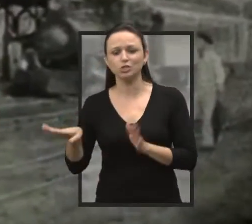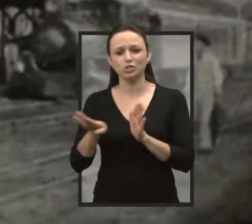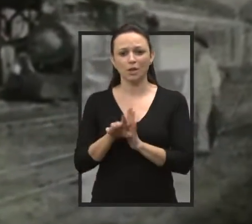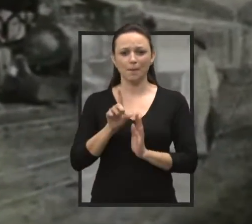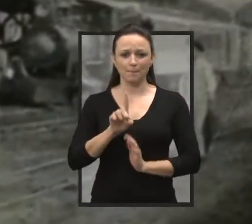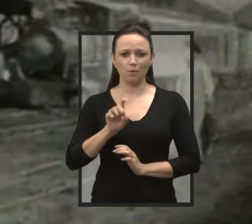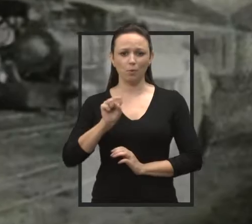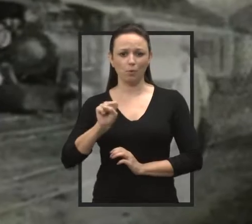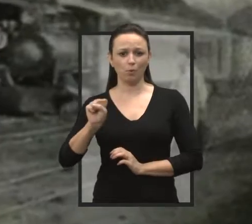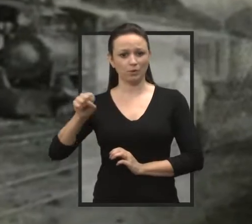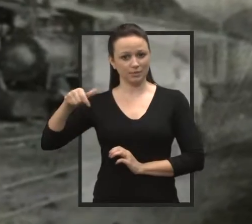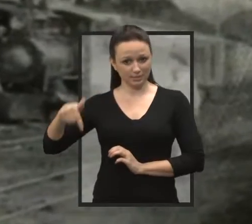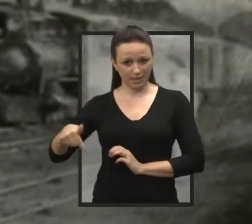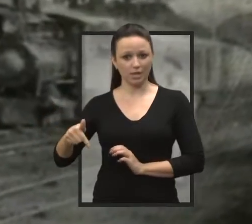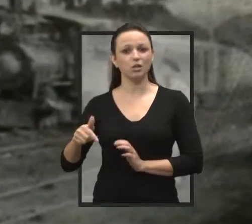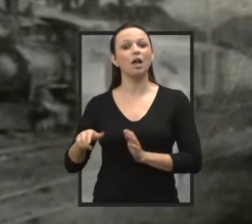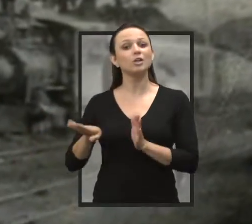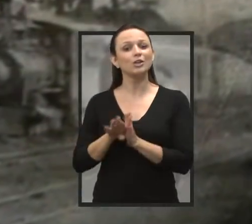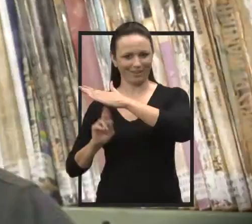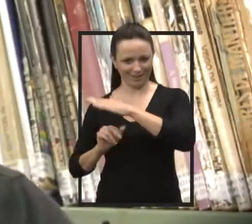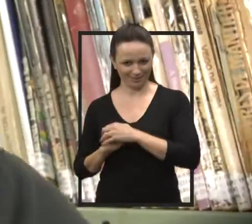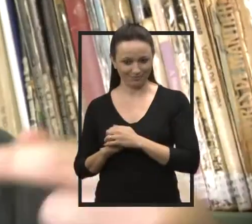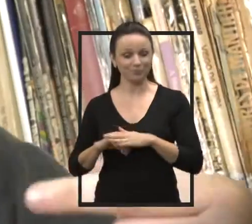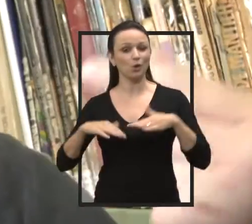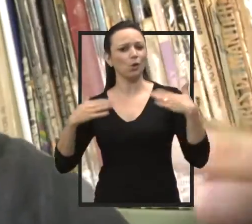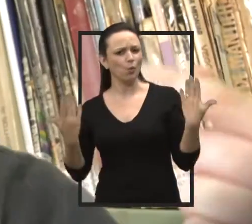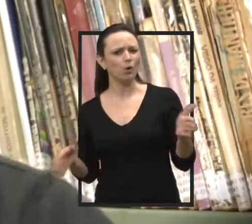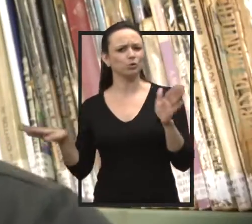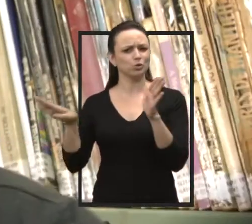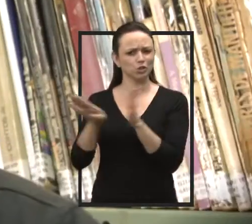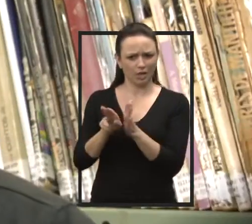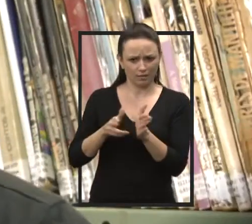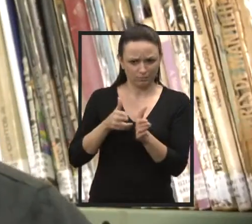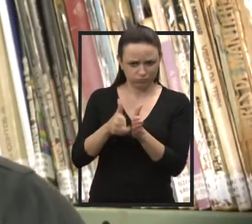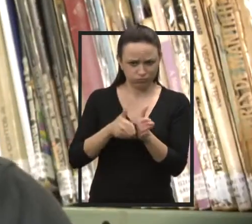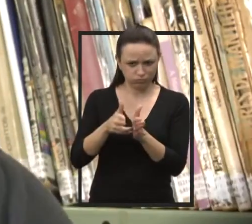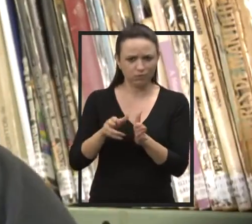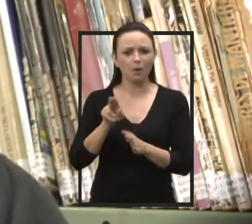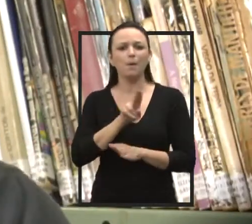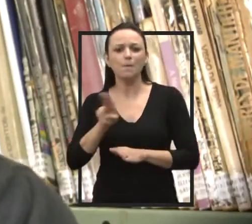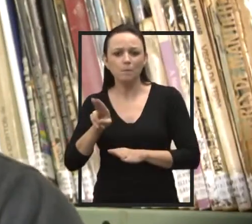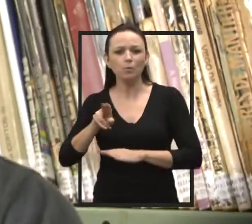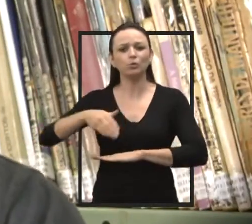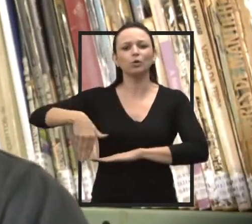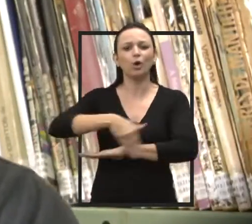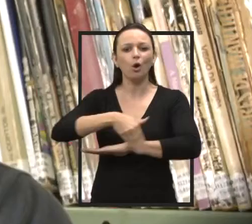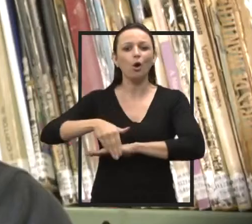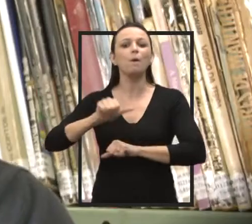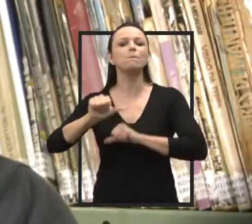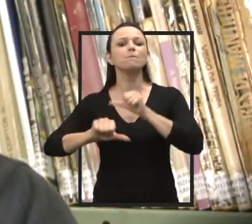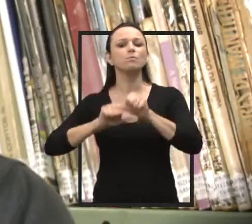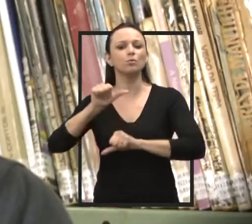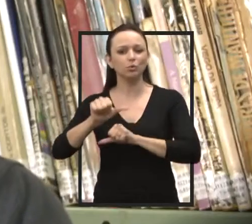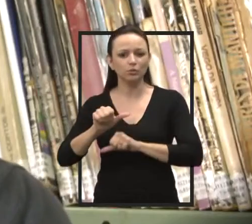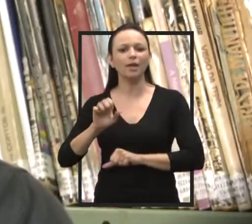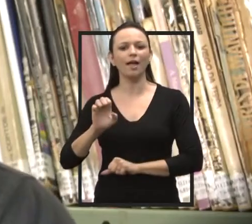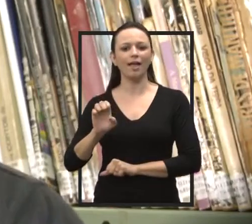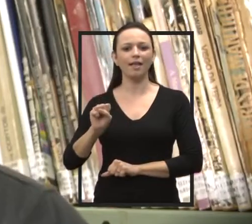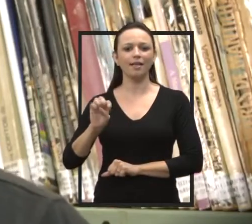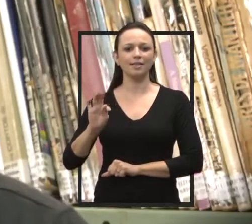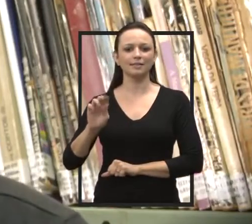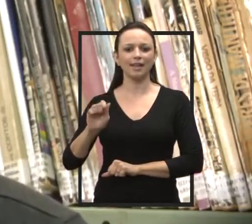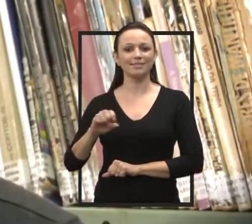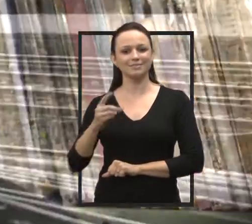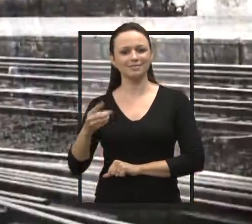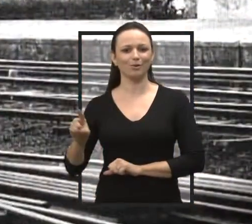chega em 1887 a ferrovia. Quando chega a ferrovia, ela vai mudar de nome, Edgar Ferraz, e vai ser chamada como